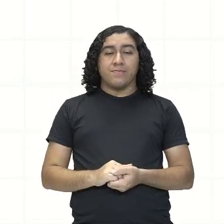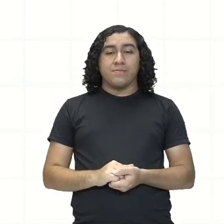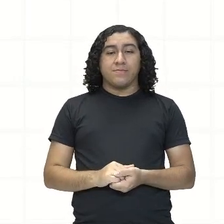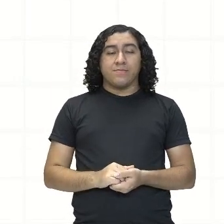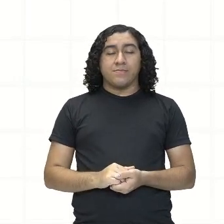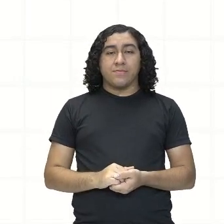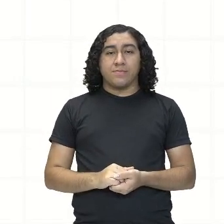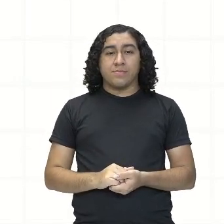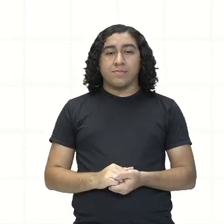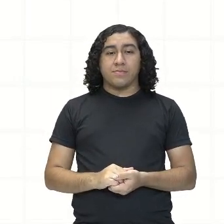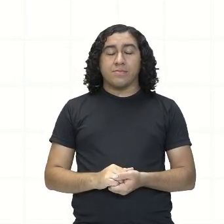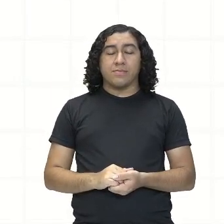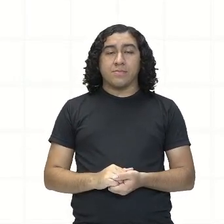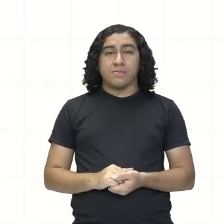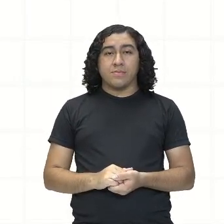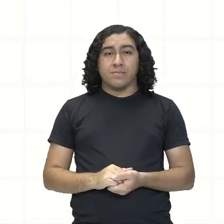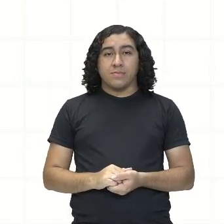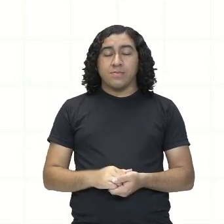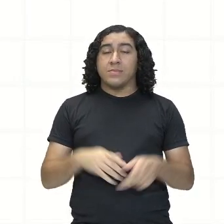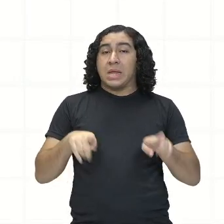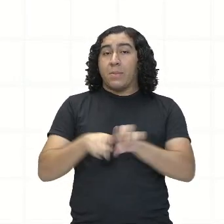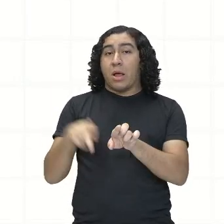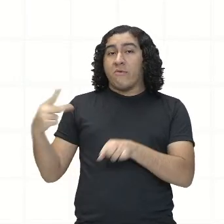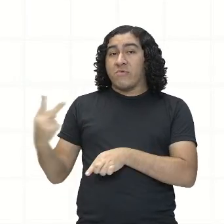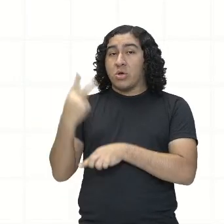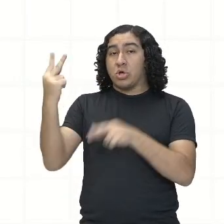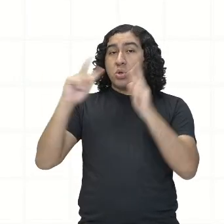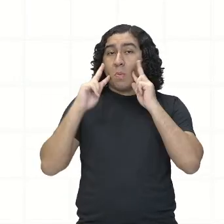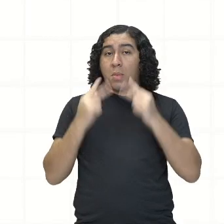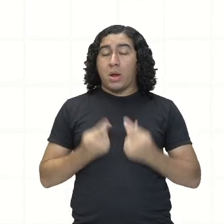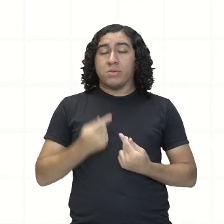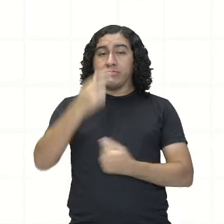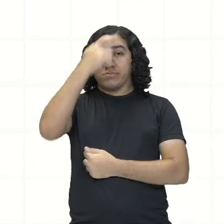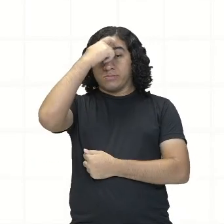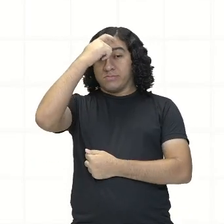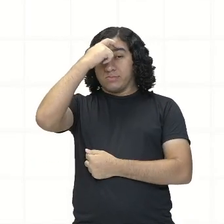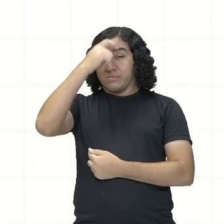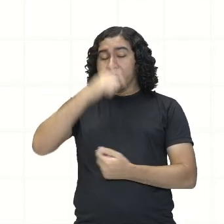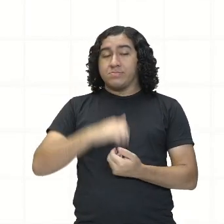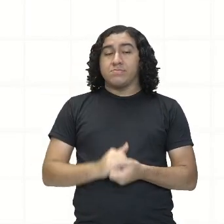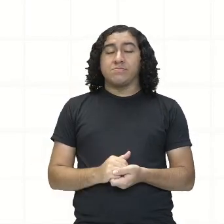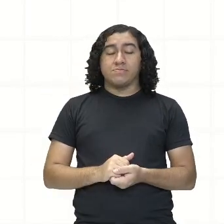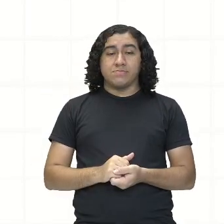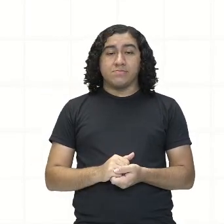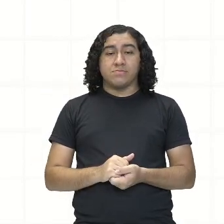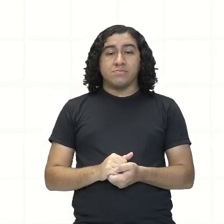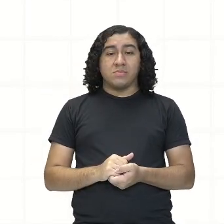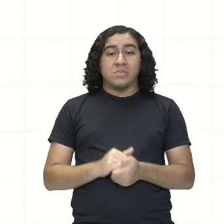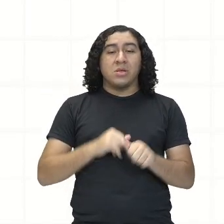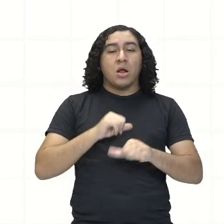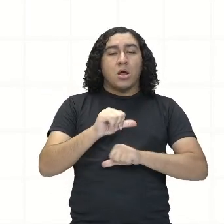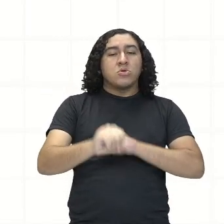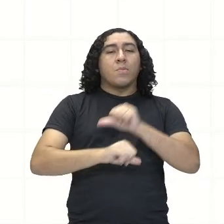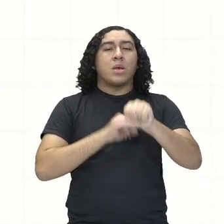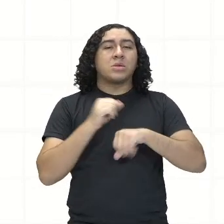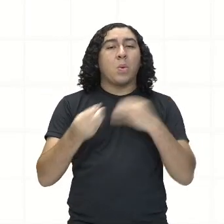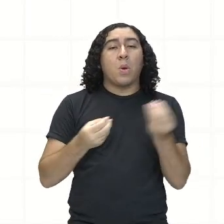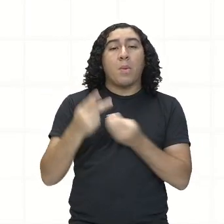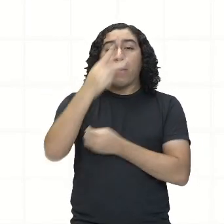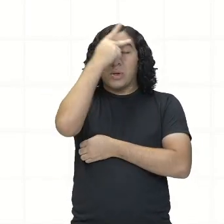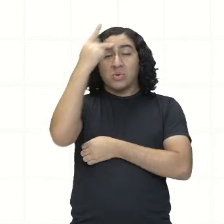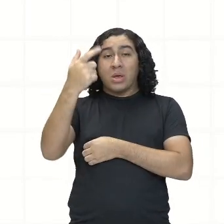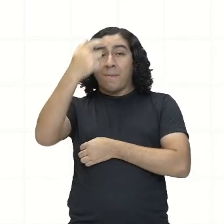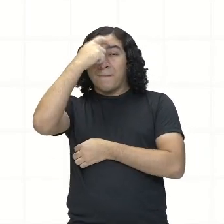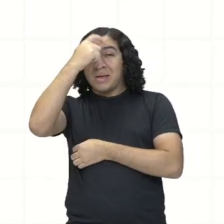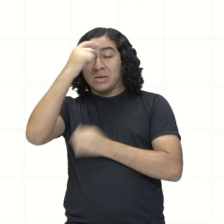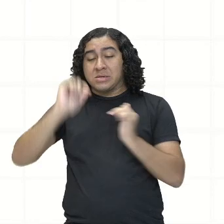também a valorização da racionalidade humana, mudança gradual na forma de pensar e